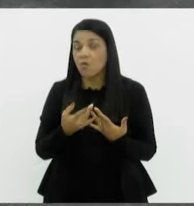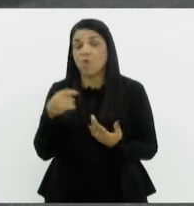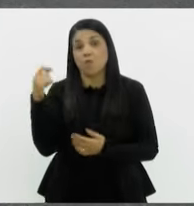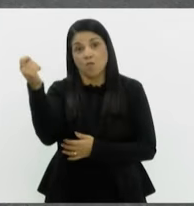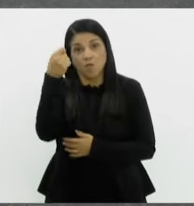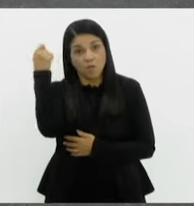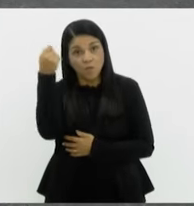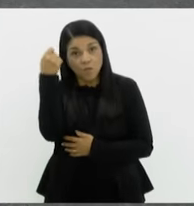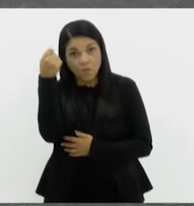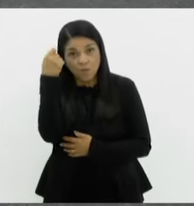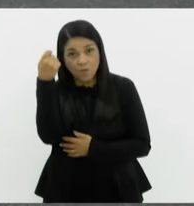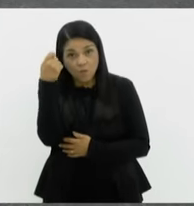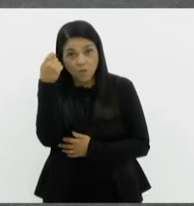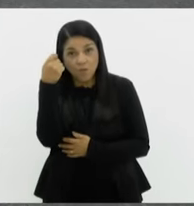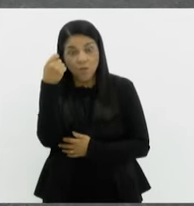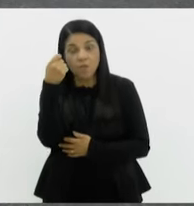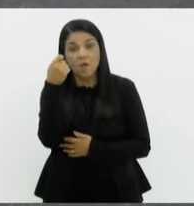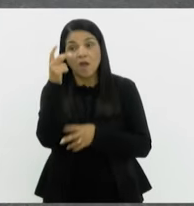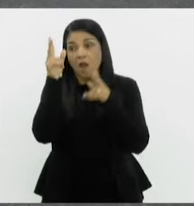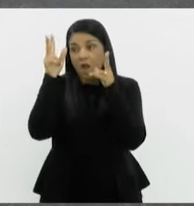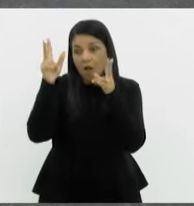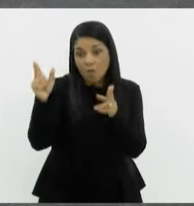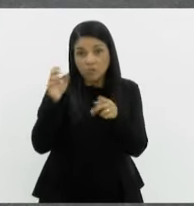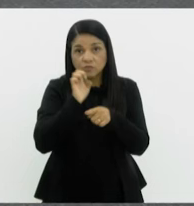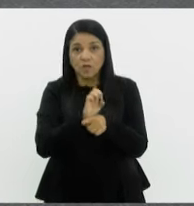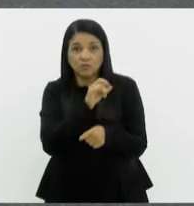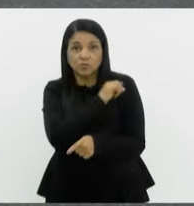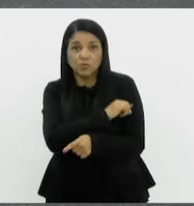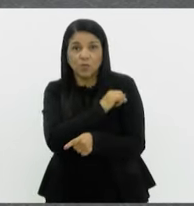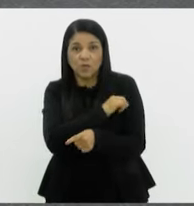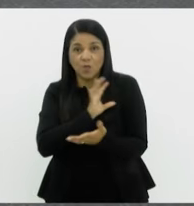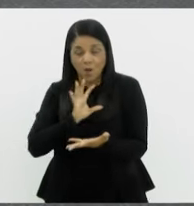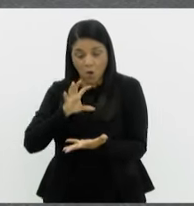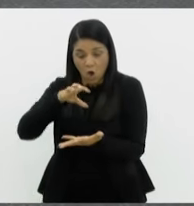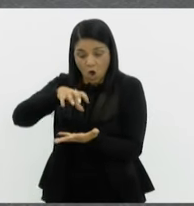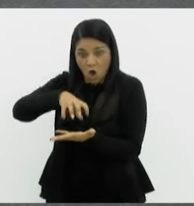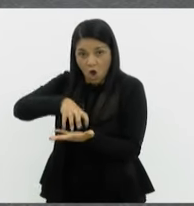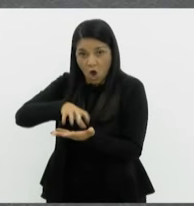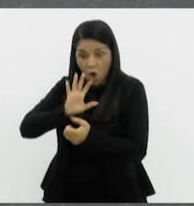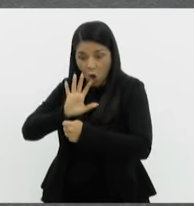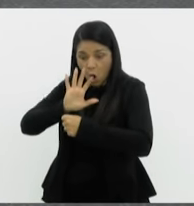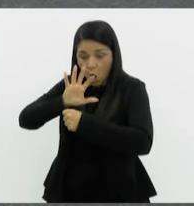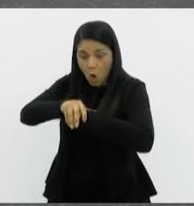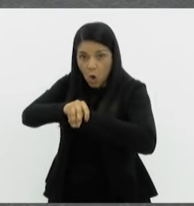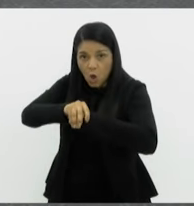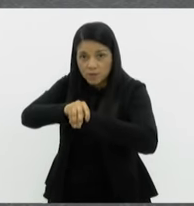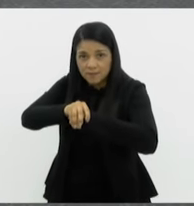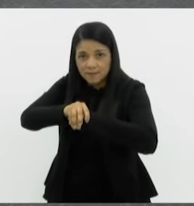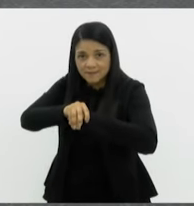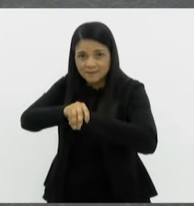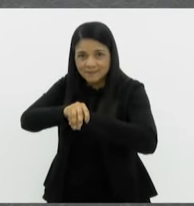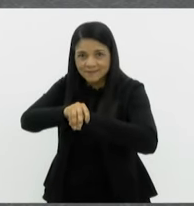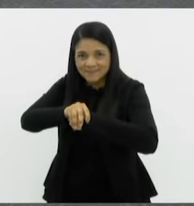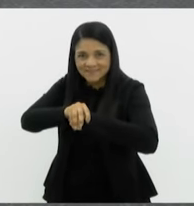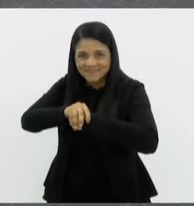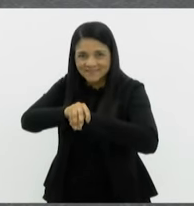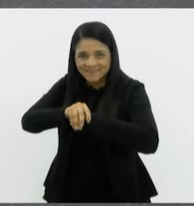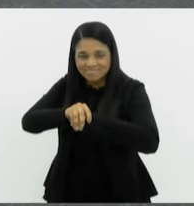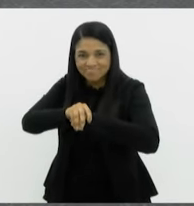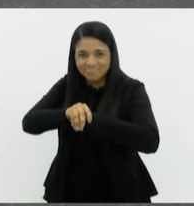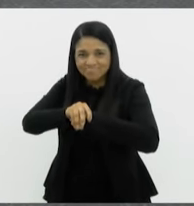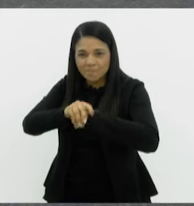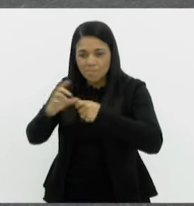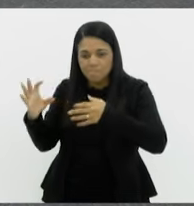do Sul é como o estado do Rio de Janeiro. É uma colônia, colônia de Brasília, onde ele